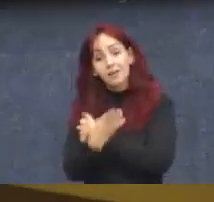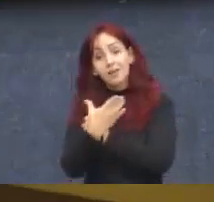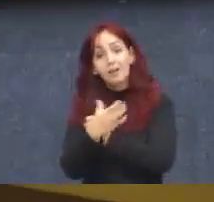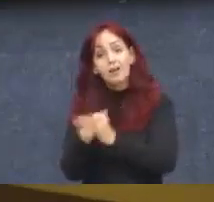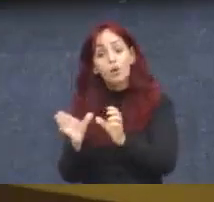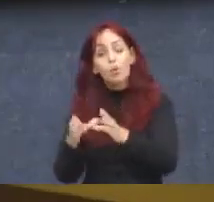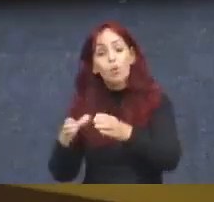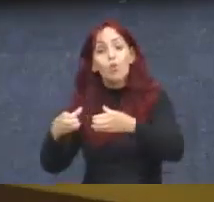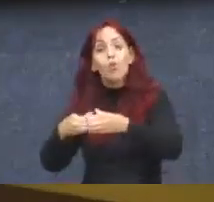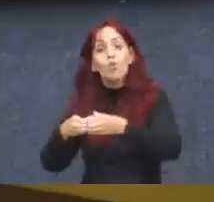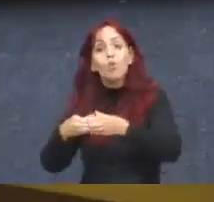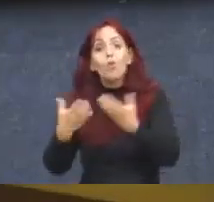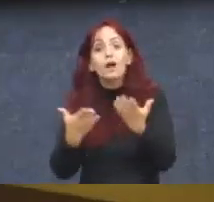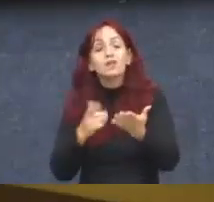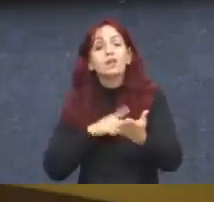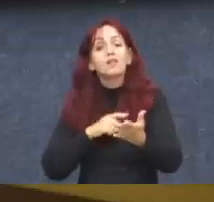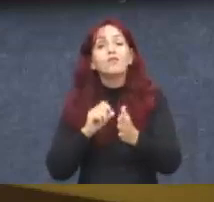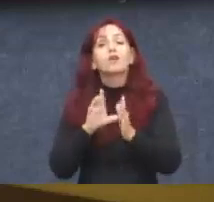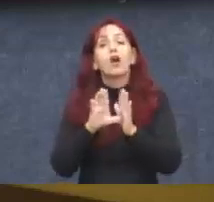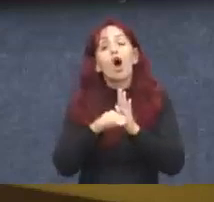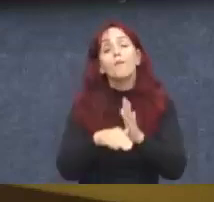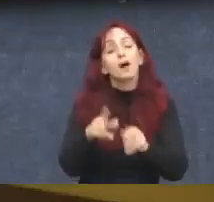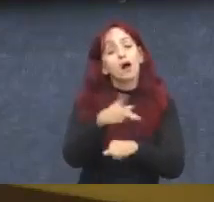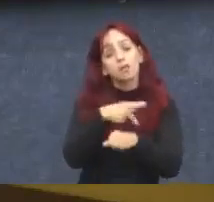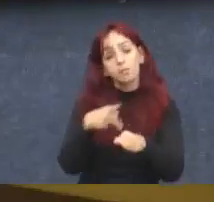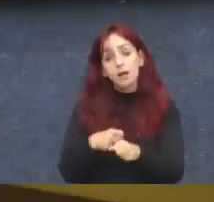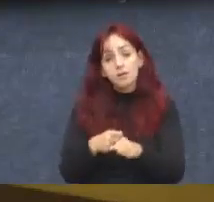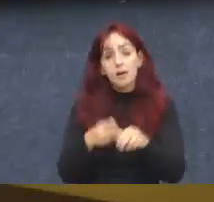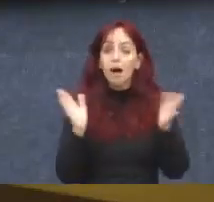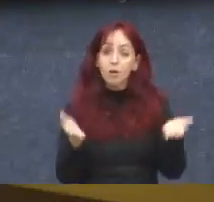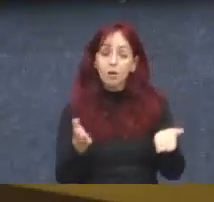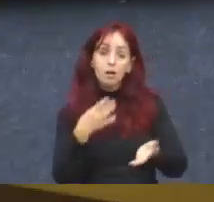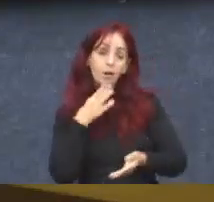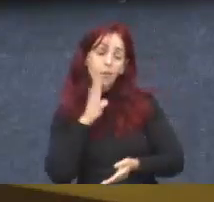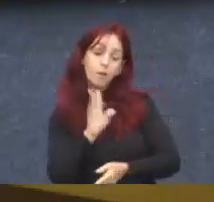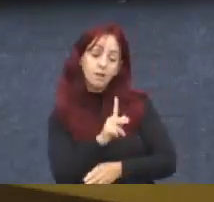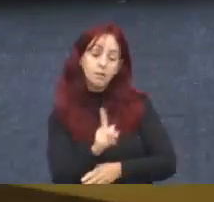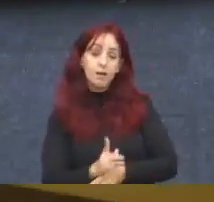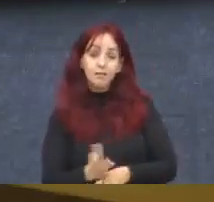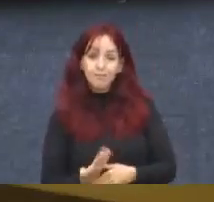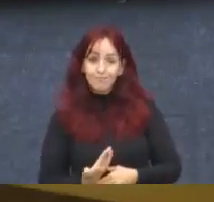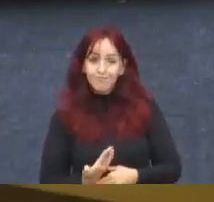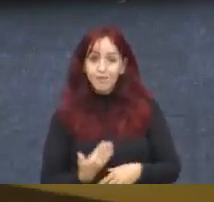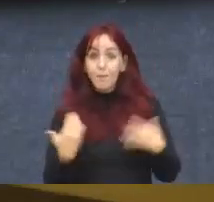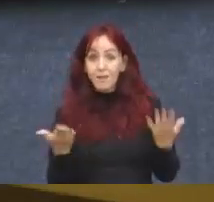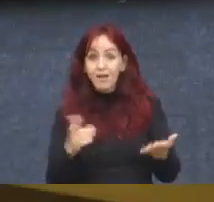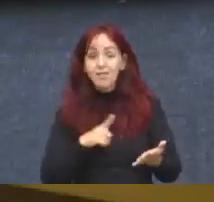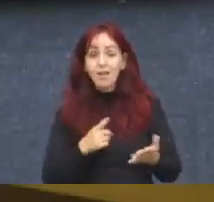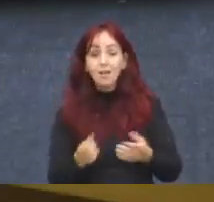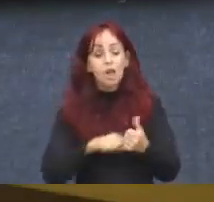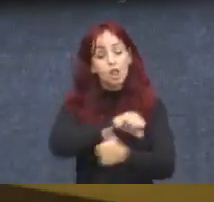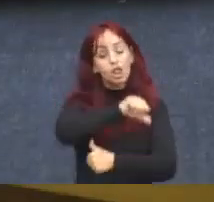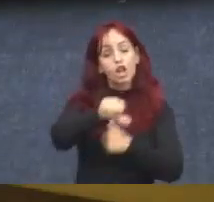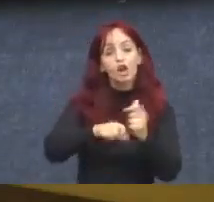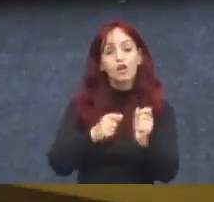quem estava roubando o país. Promete paz, mas o que ele faz? Traz a guerra. Ataque ao agro e